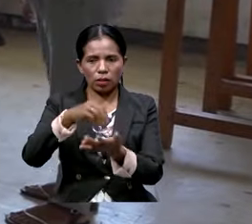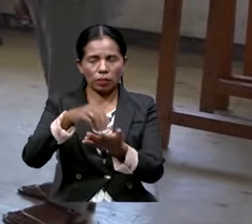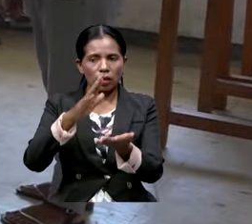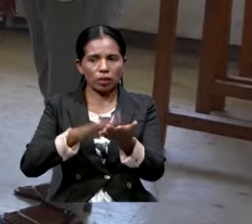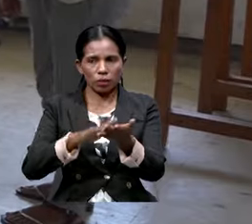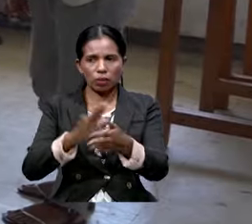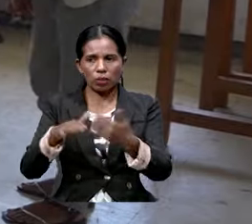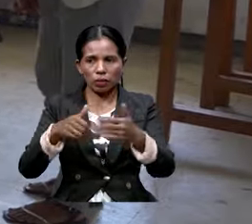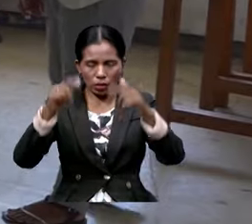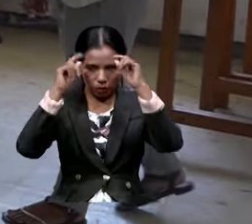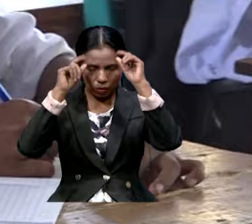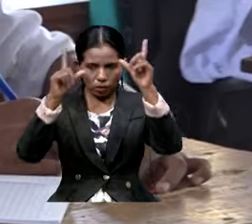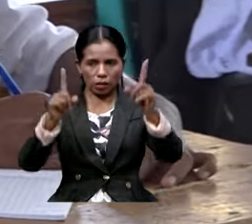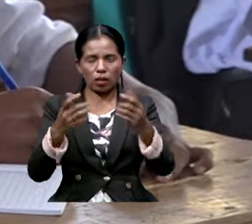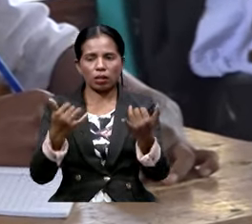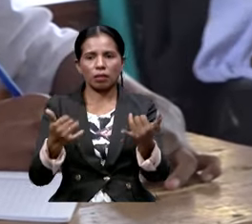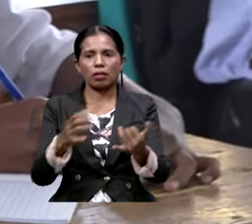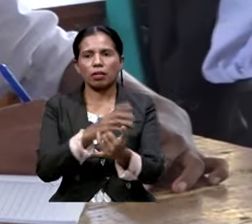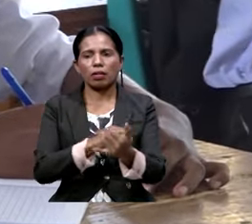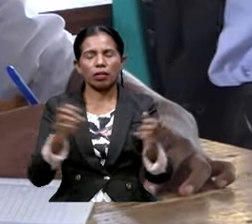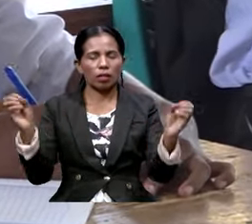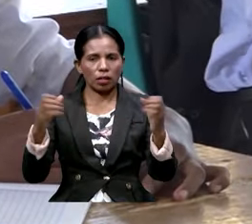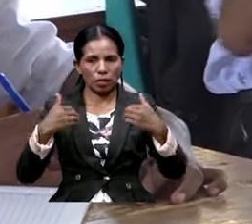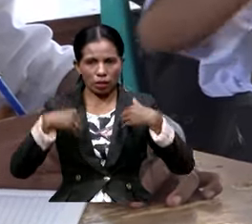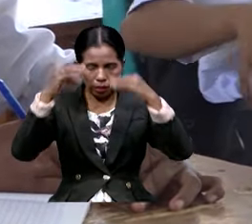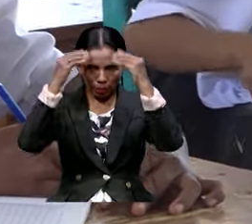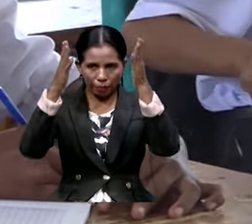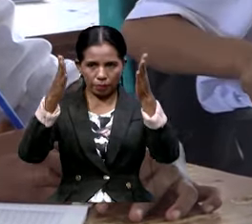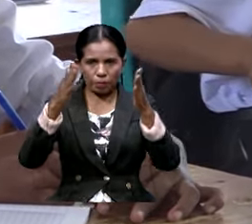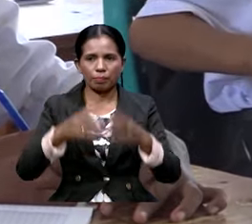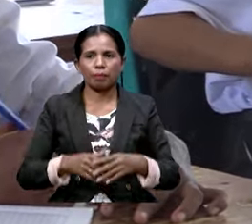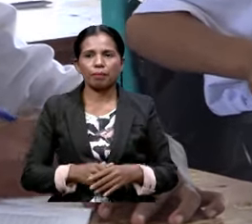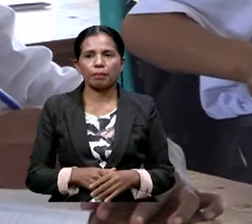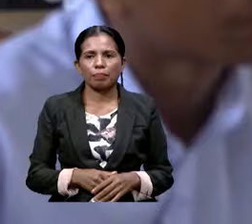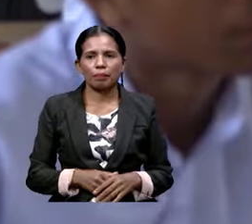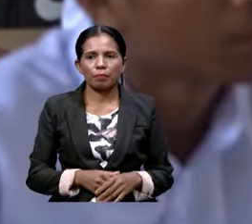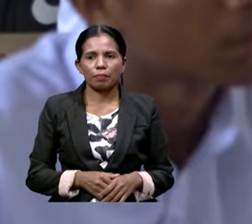sira e a território nacional, nebe magdadaune falta professor. Lamberto da Silva, GMN.